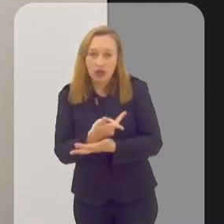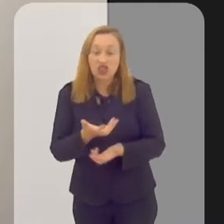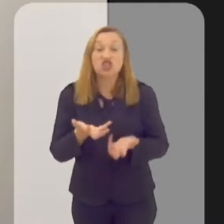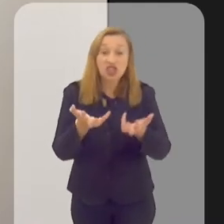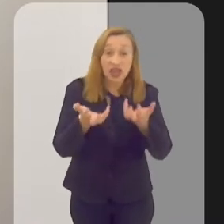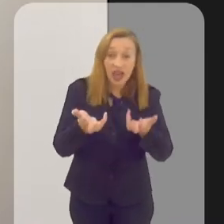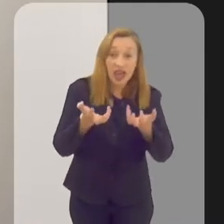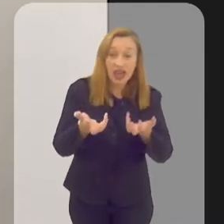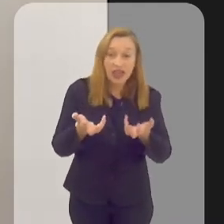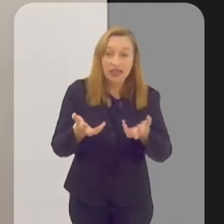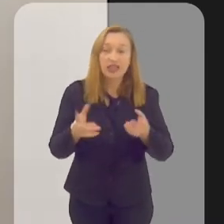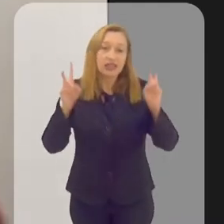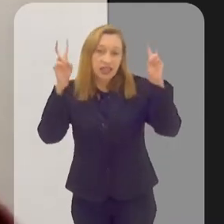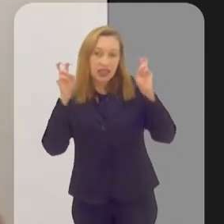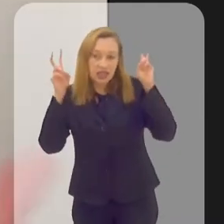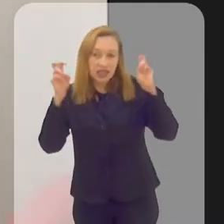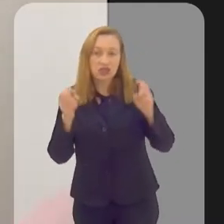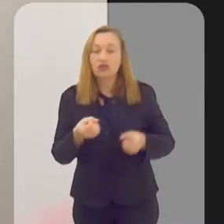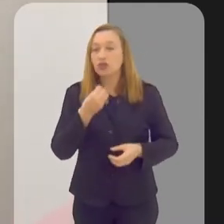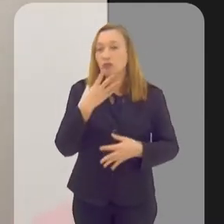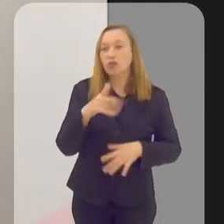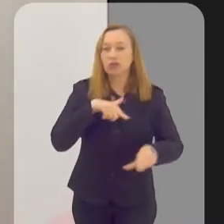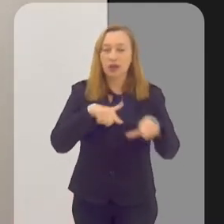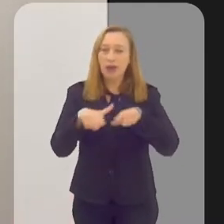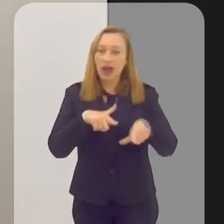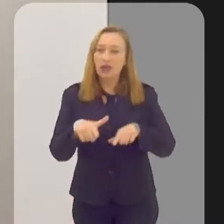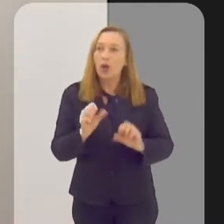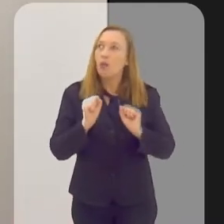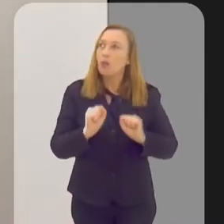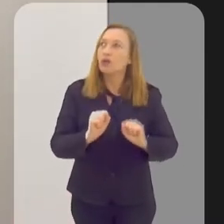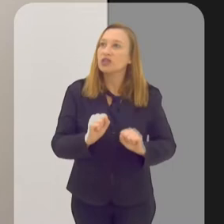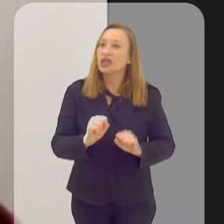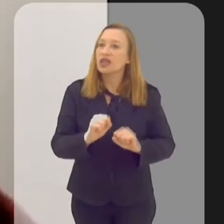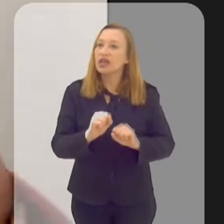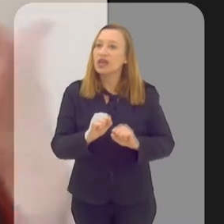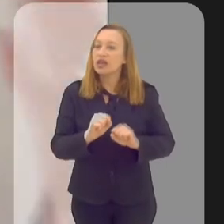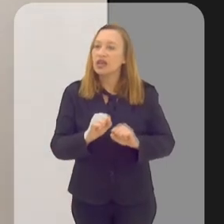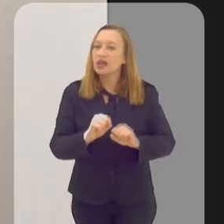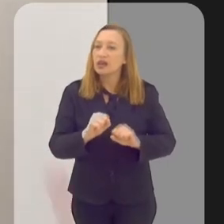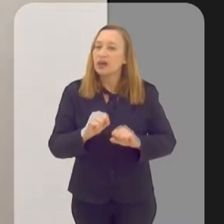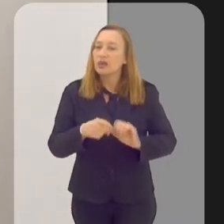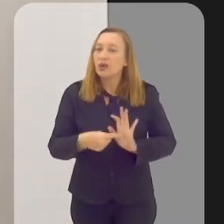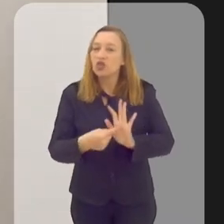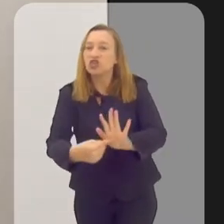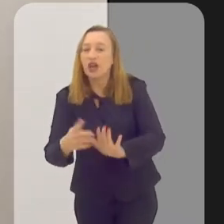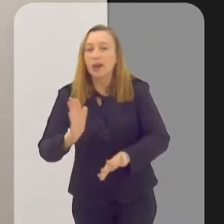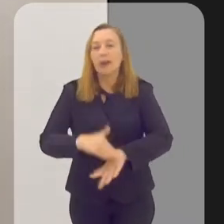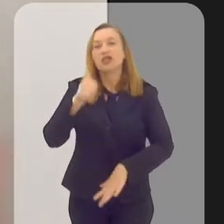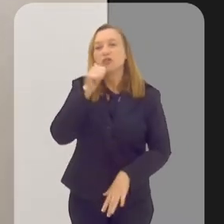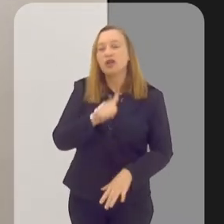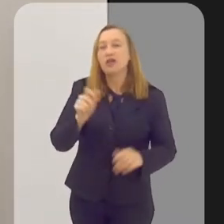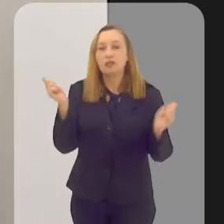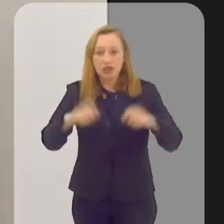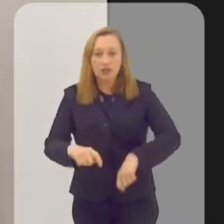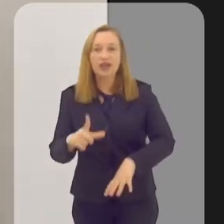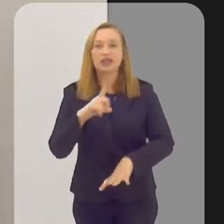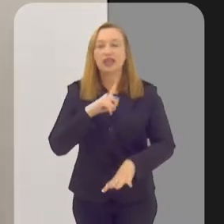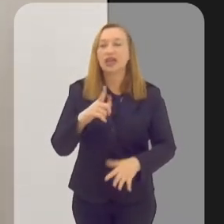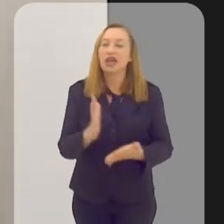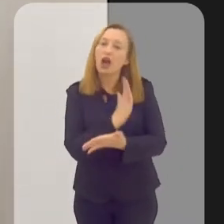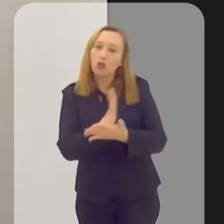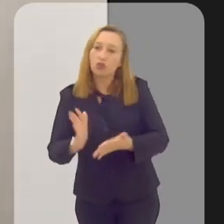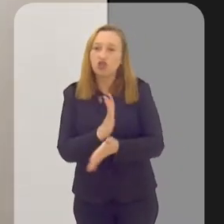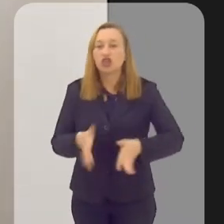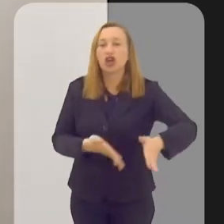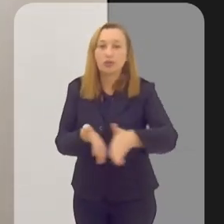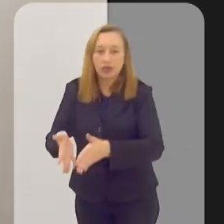menor. Então, a gente quer, nessa questão das boas práticas, a gente poder levar para mais mulheres que existe essa possibilidade, que